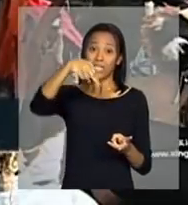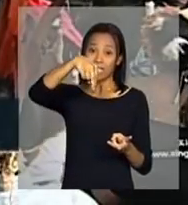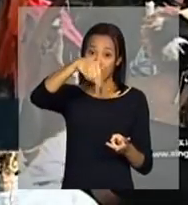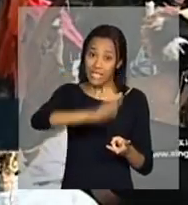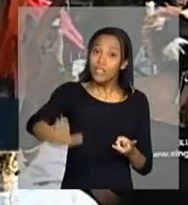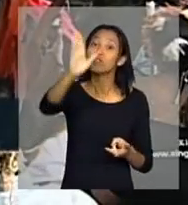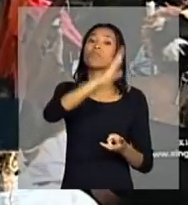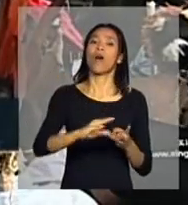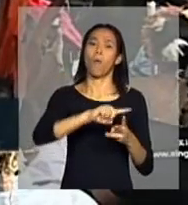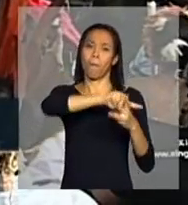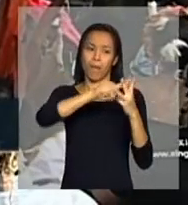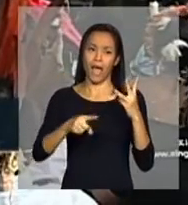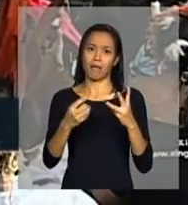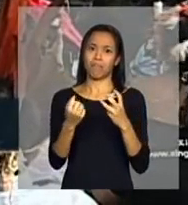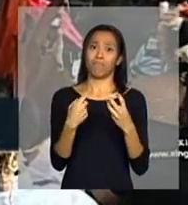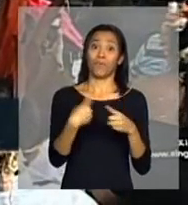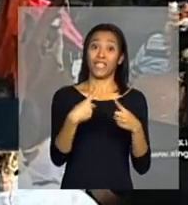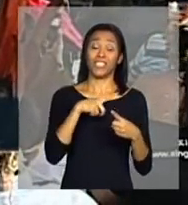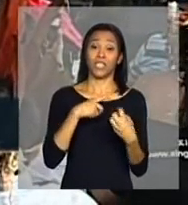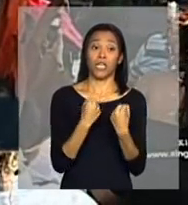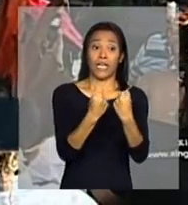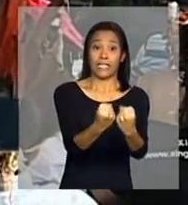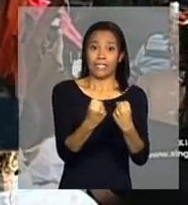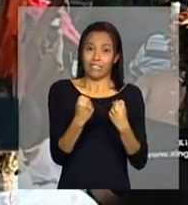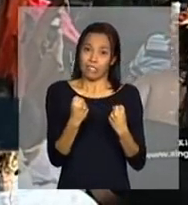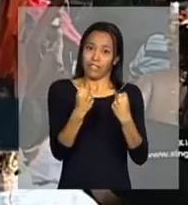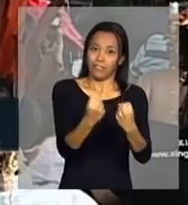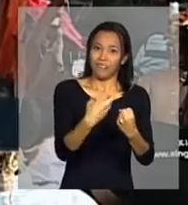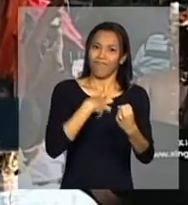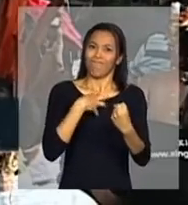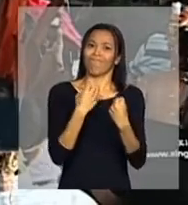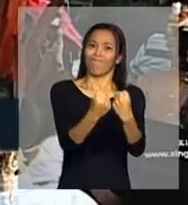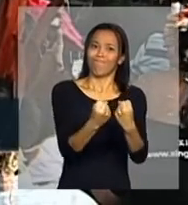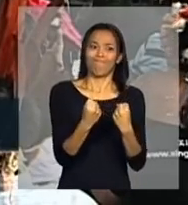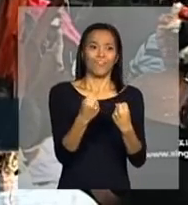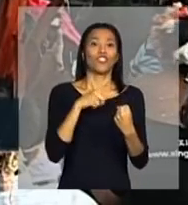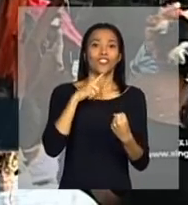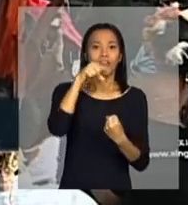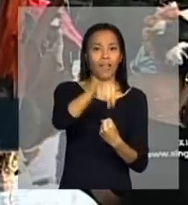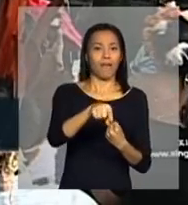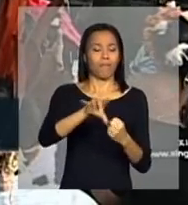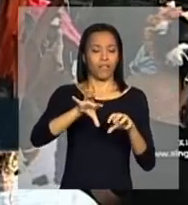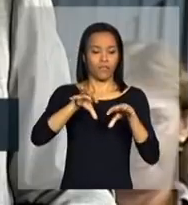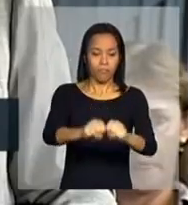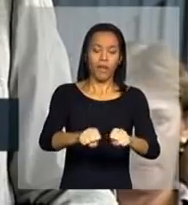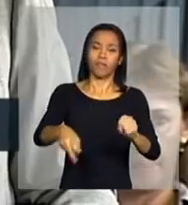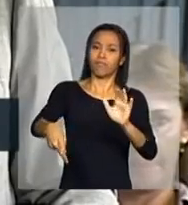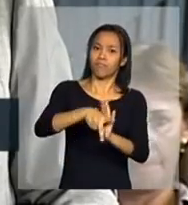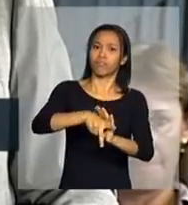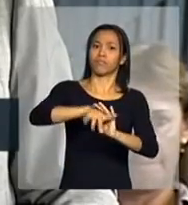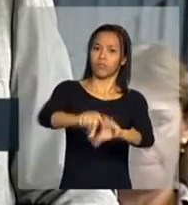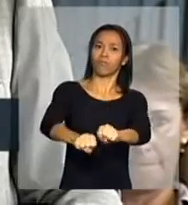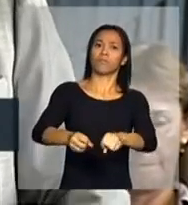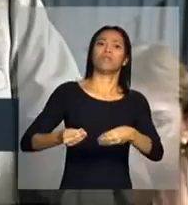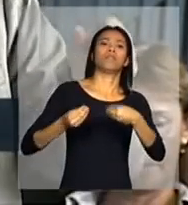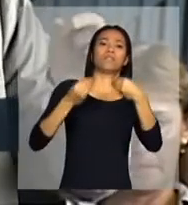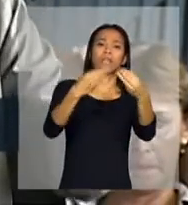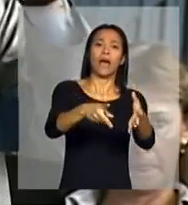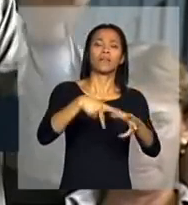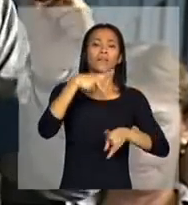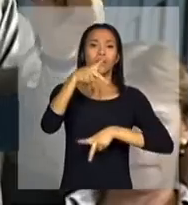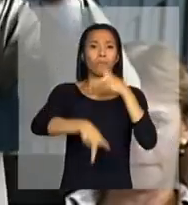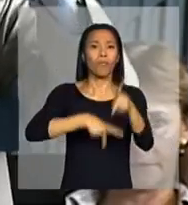para que pudéssemos vencer as resistências que lá se colocavam para que Maruatissé fosse definitivamente entregue aos povos indígenas. Este